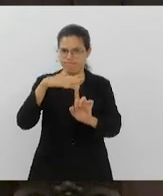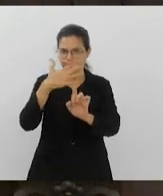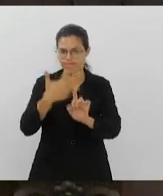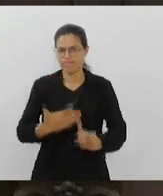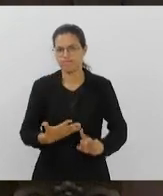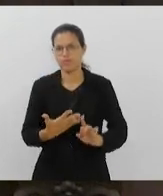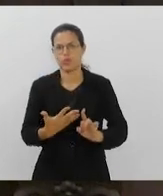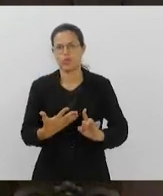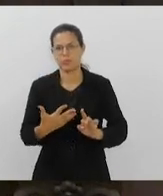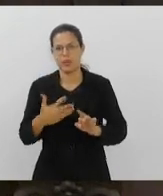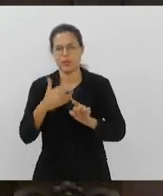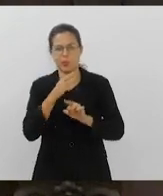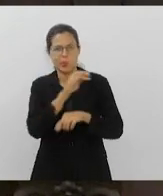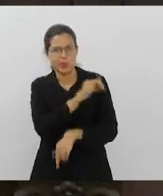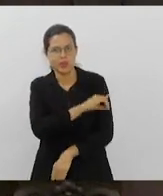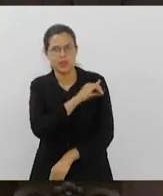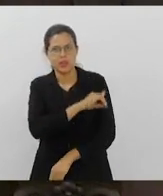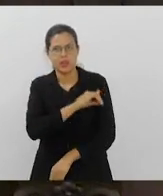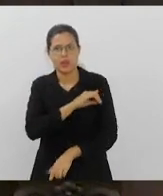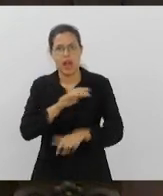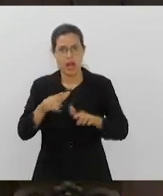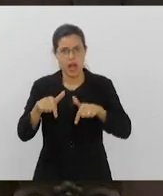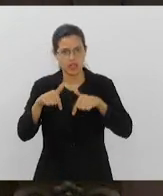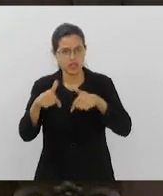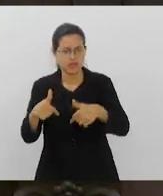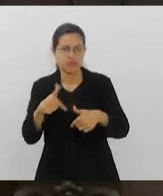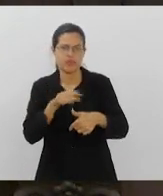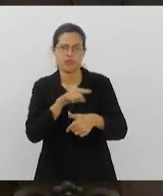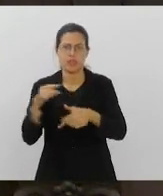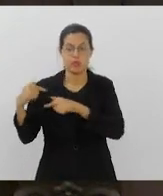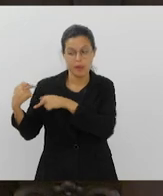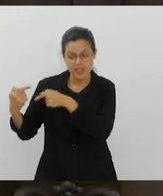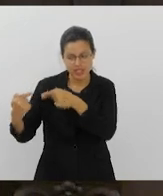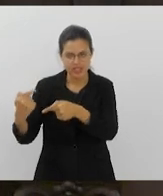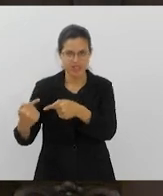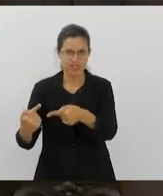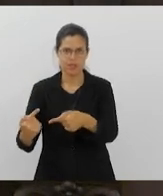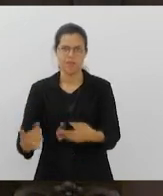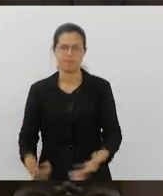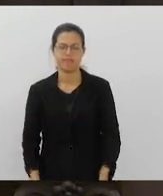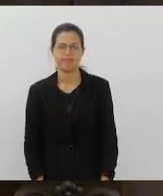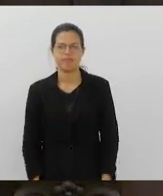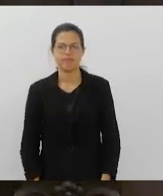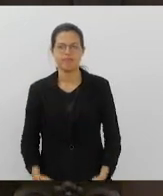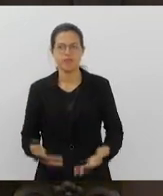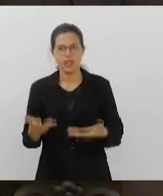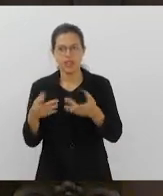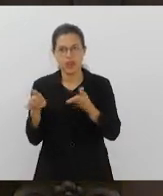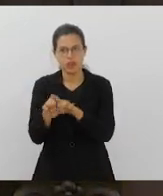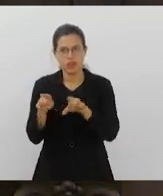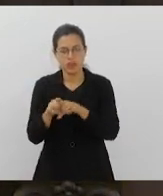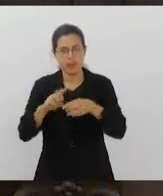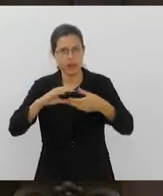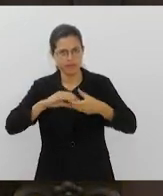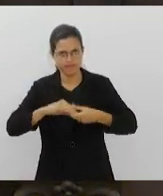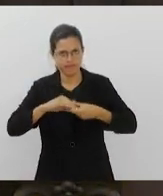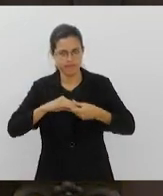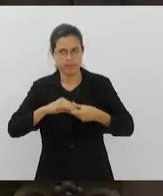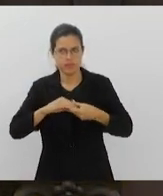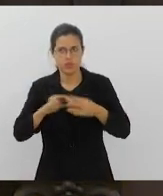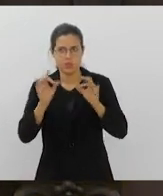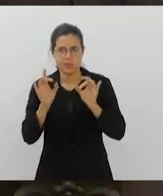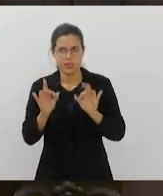Janeiro, ao grande serviço dos senhores para as gerações. Quero fazer uma saudação especial à